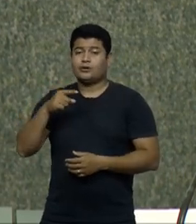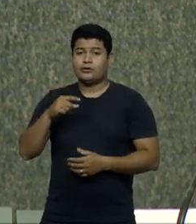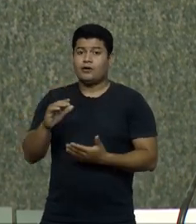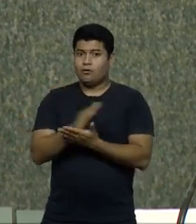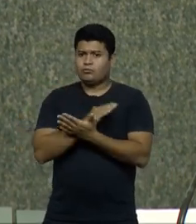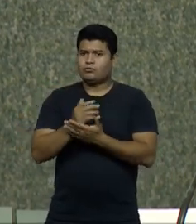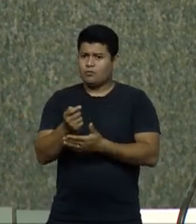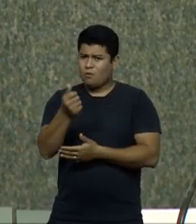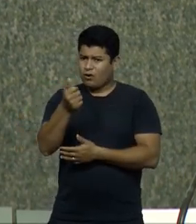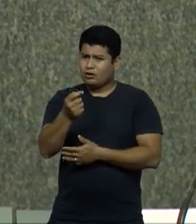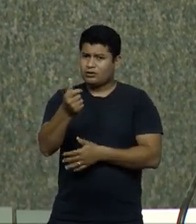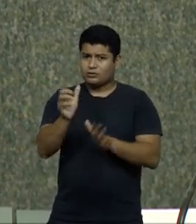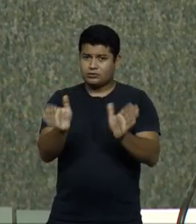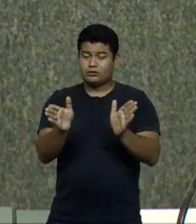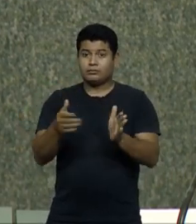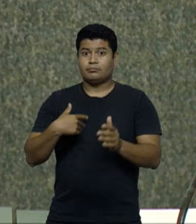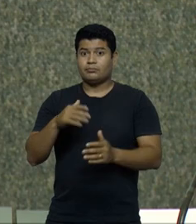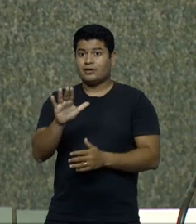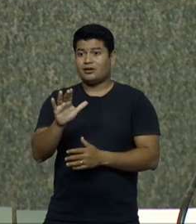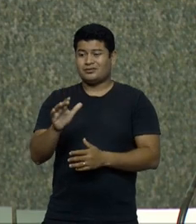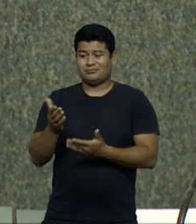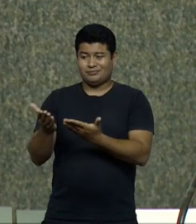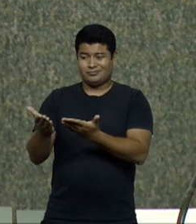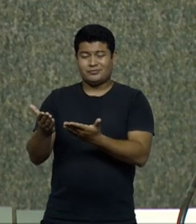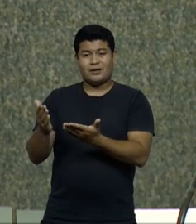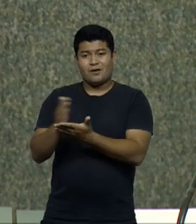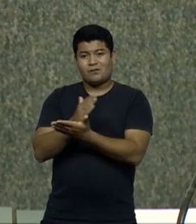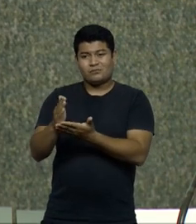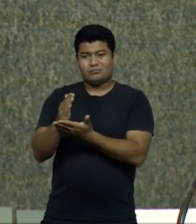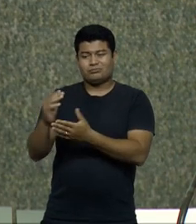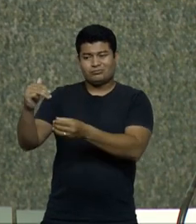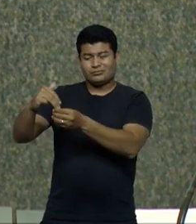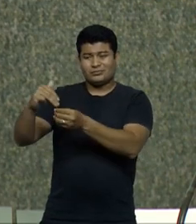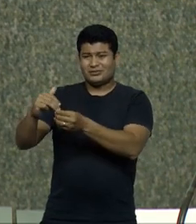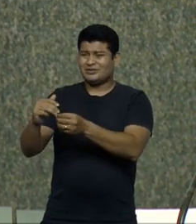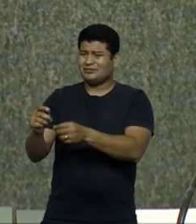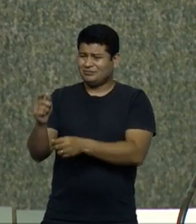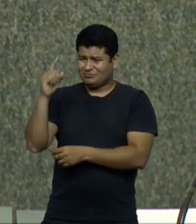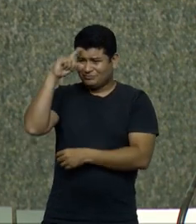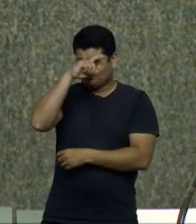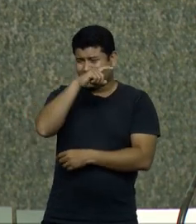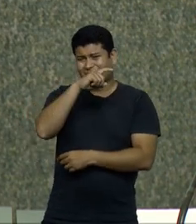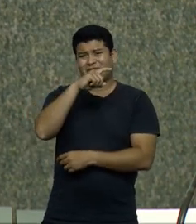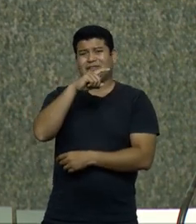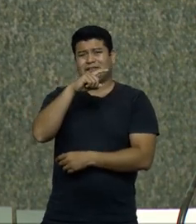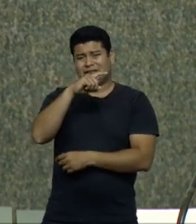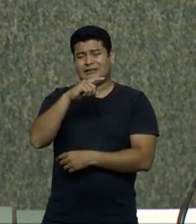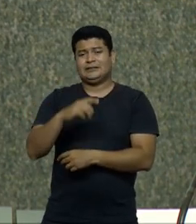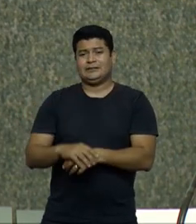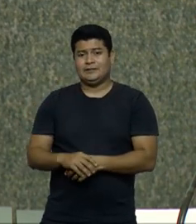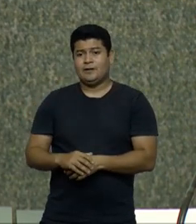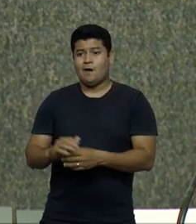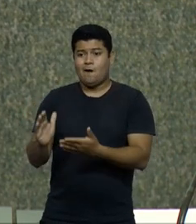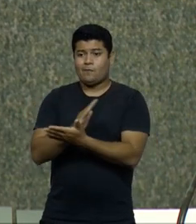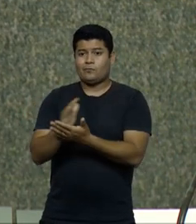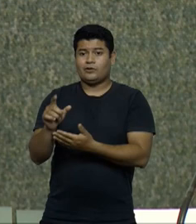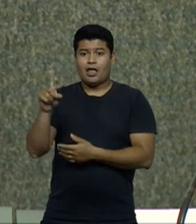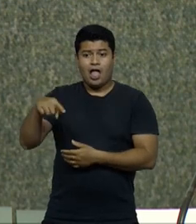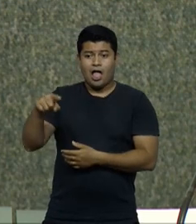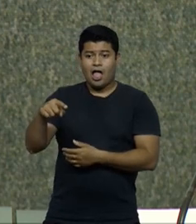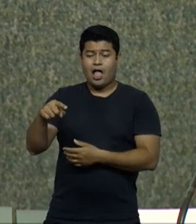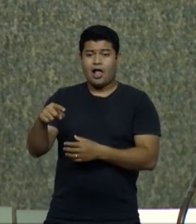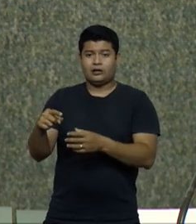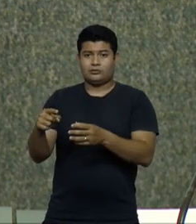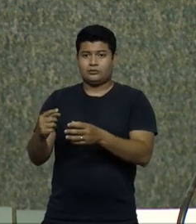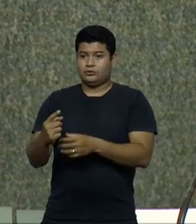que estão mais próximos temos municípios e que a realidade é muito precária e que mais de dois terços dos professores são aceites são temporários